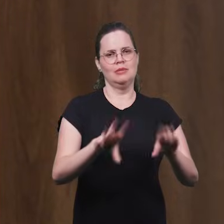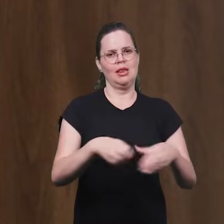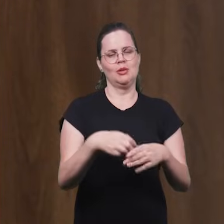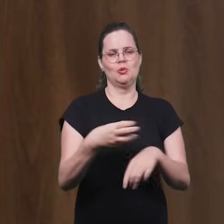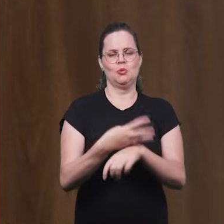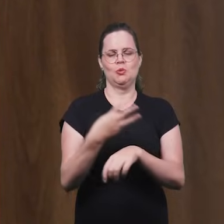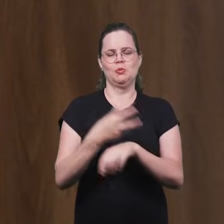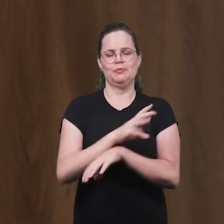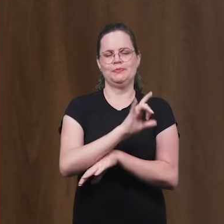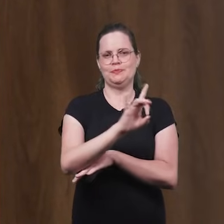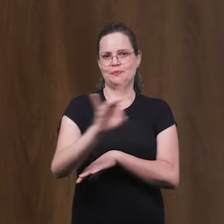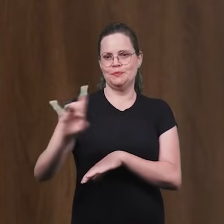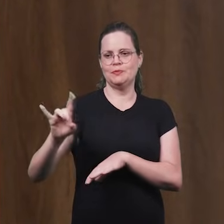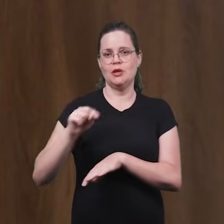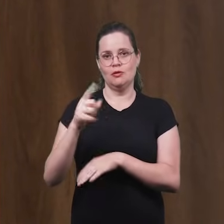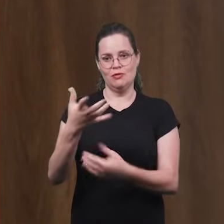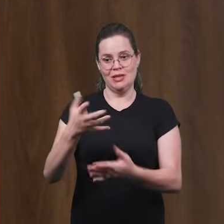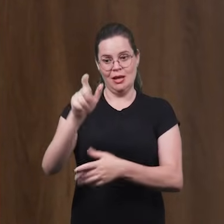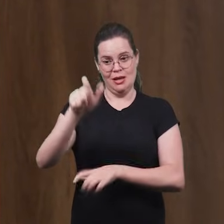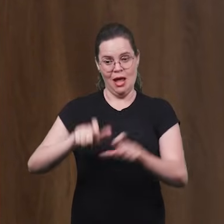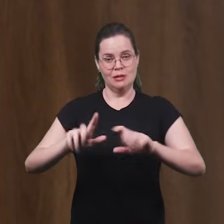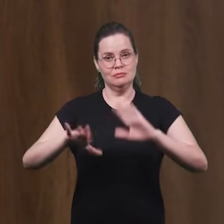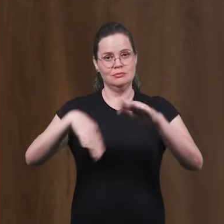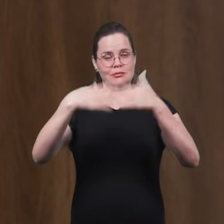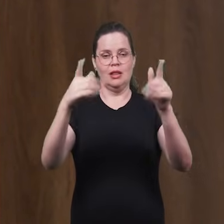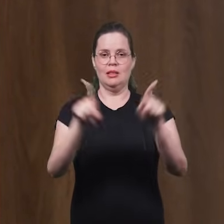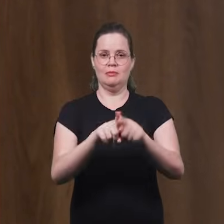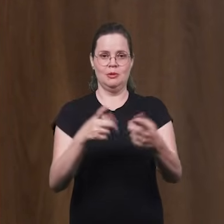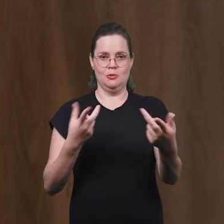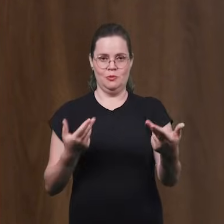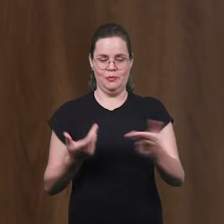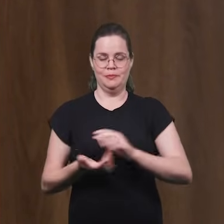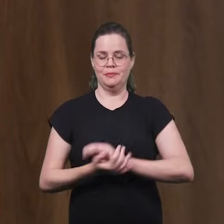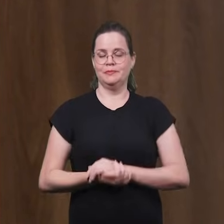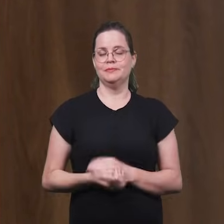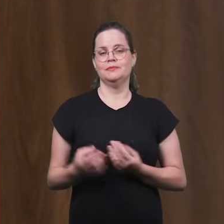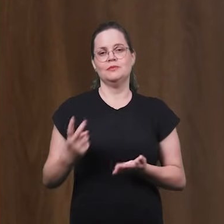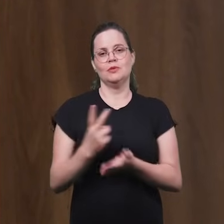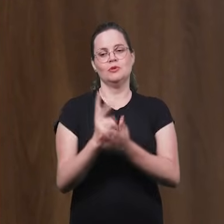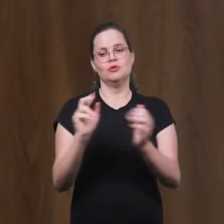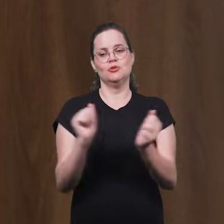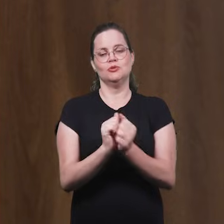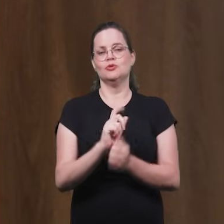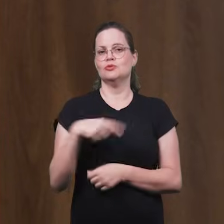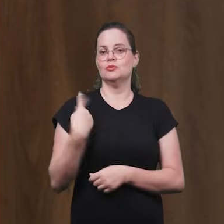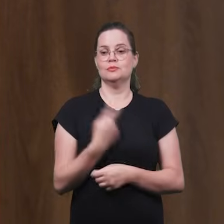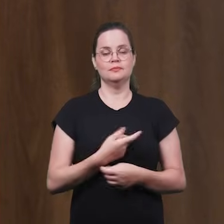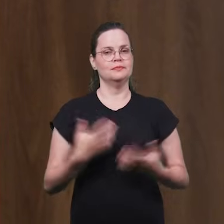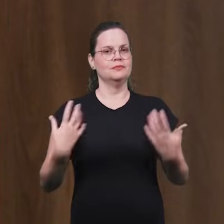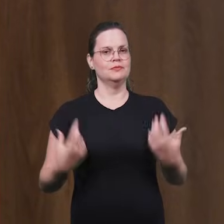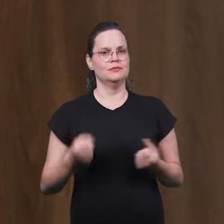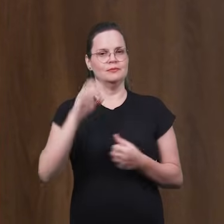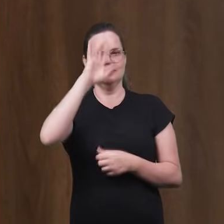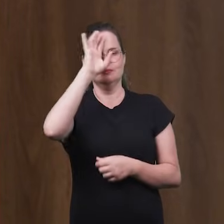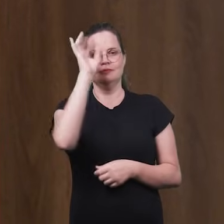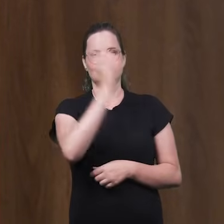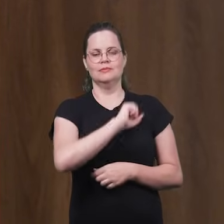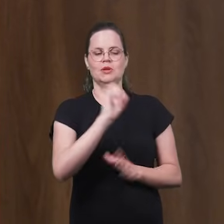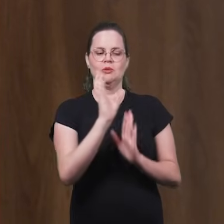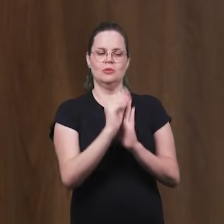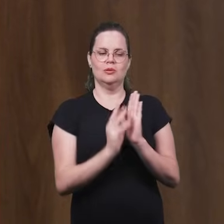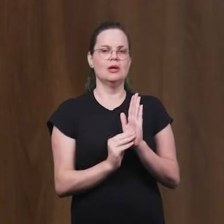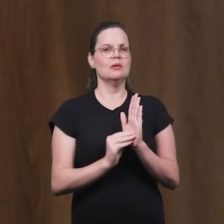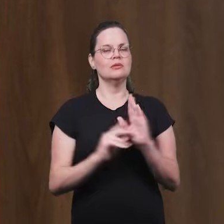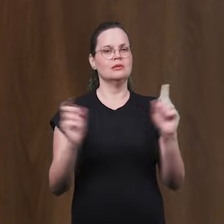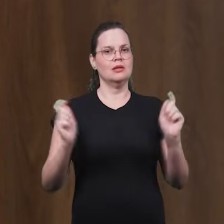mesmo crescimento, essa mesma evolução. Continue conosco e vamos juntos aprender sobre este conteúdo